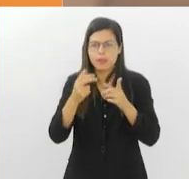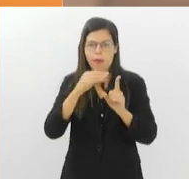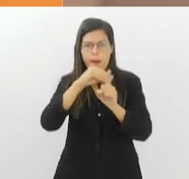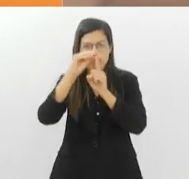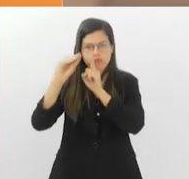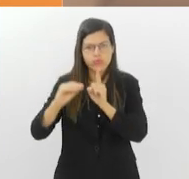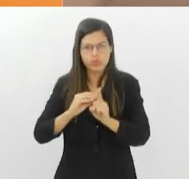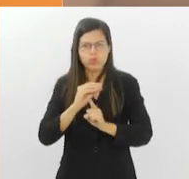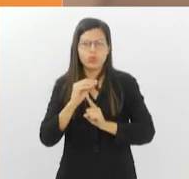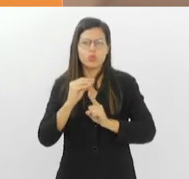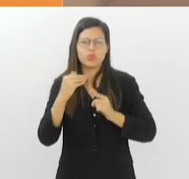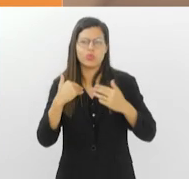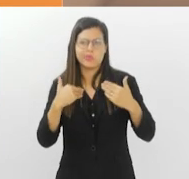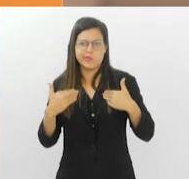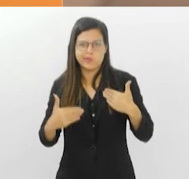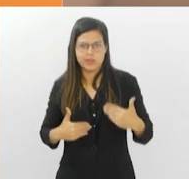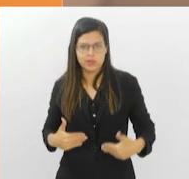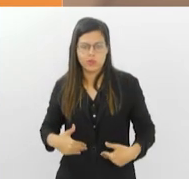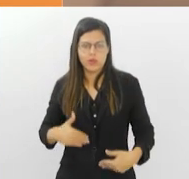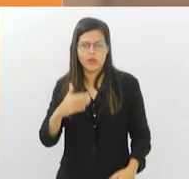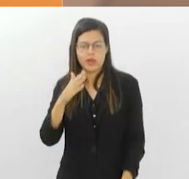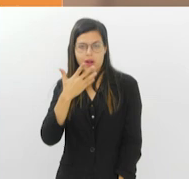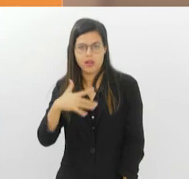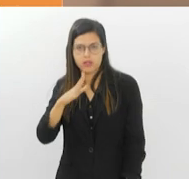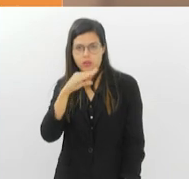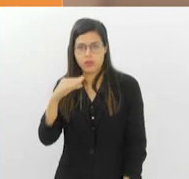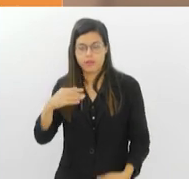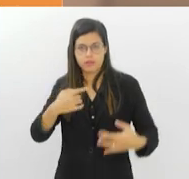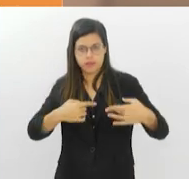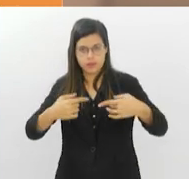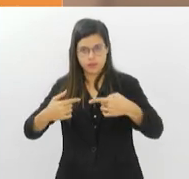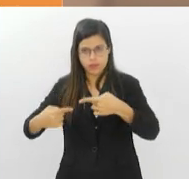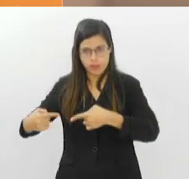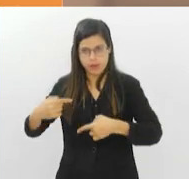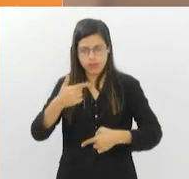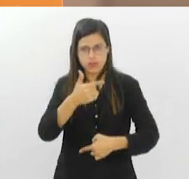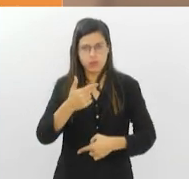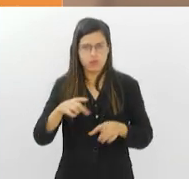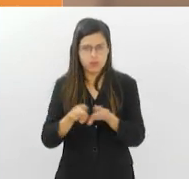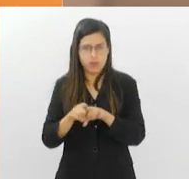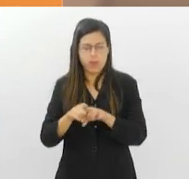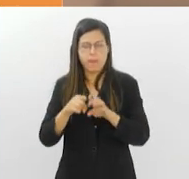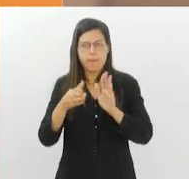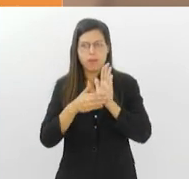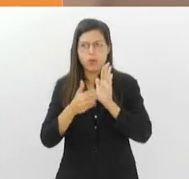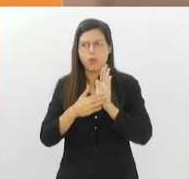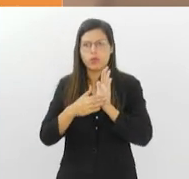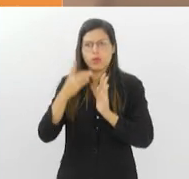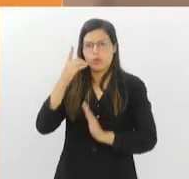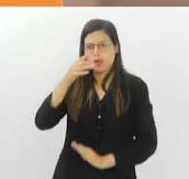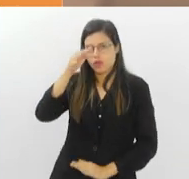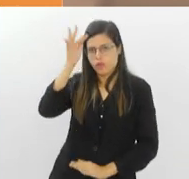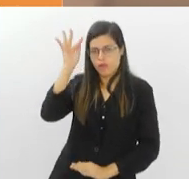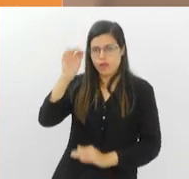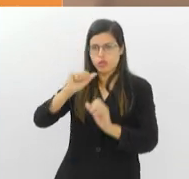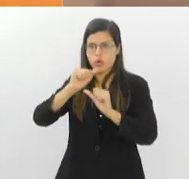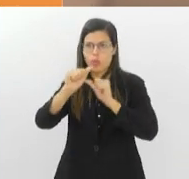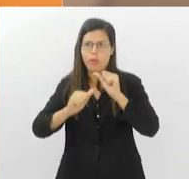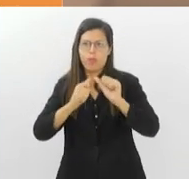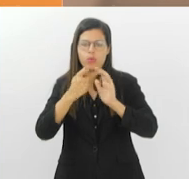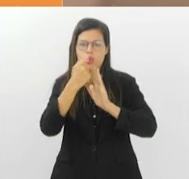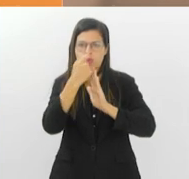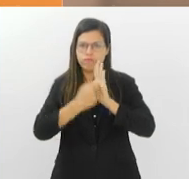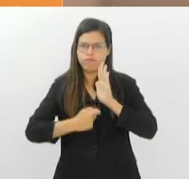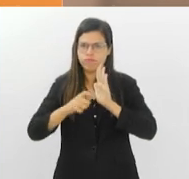crianças e adolescentes. Em segunda discussão, também uma proposta do deputado Fred Pacheco, que altera a redação da